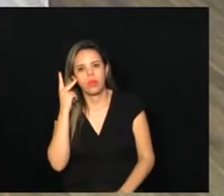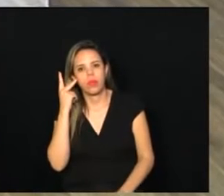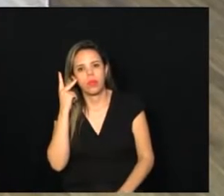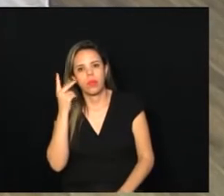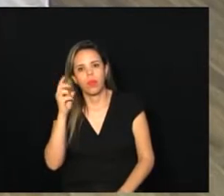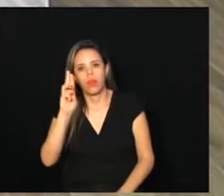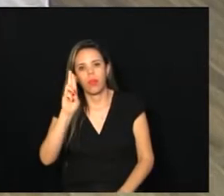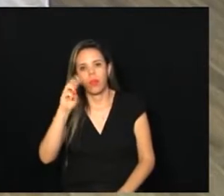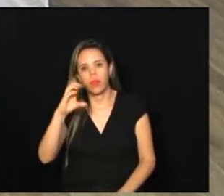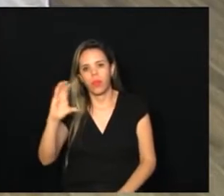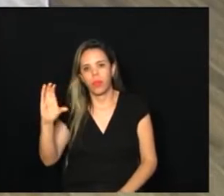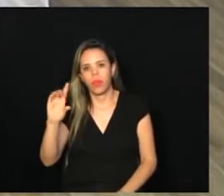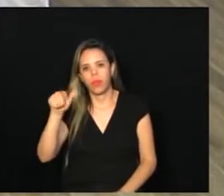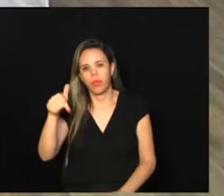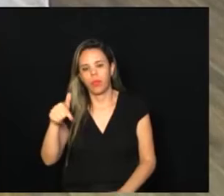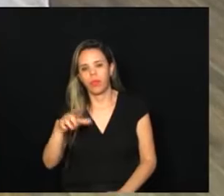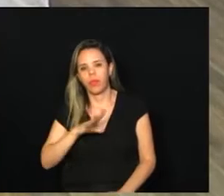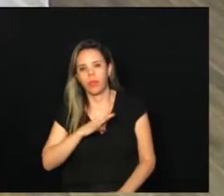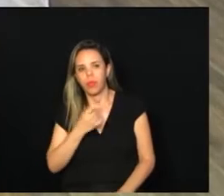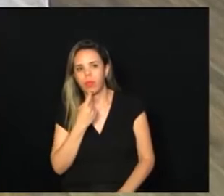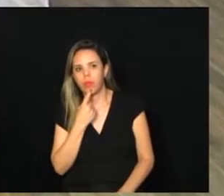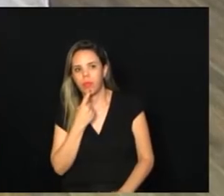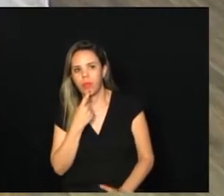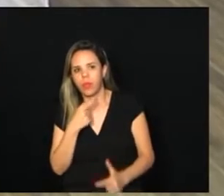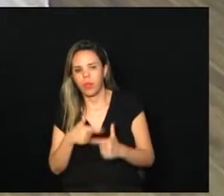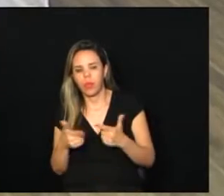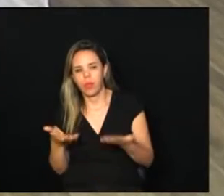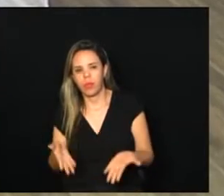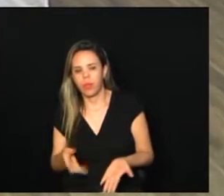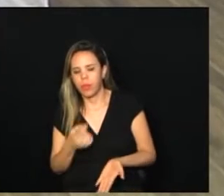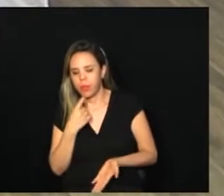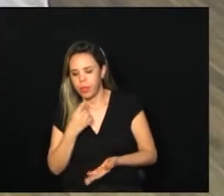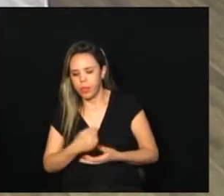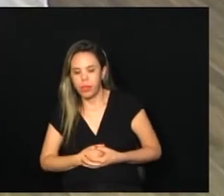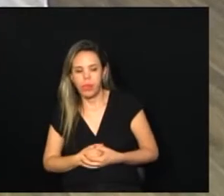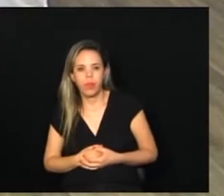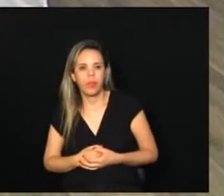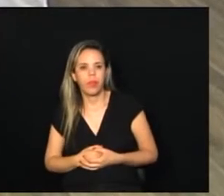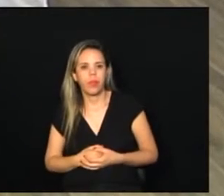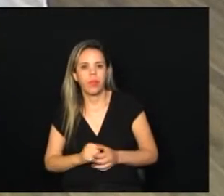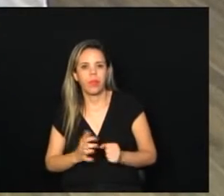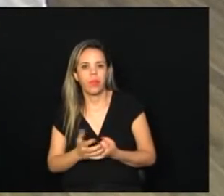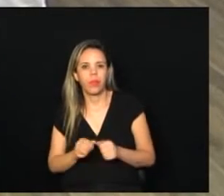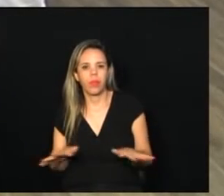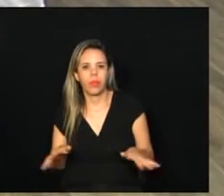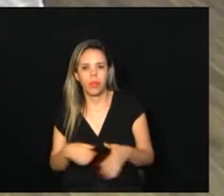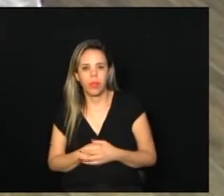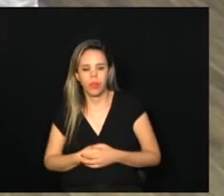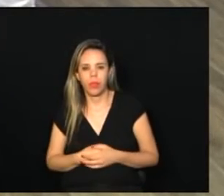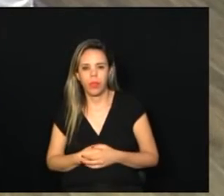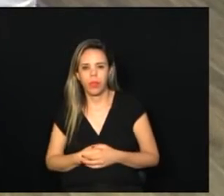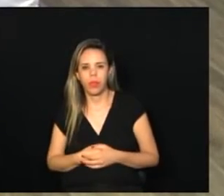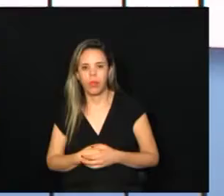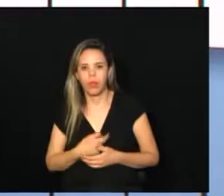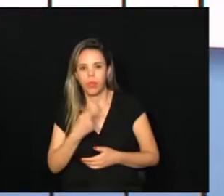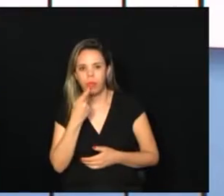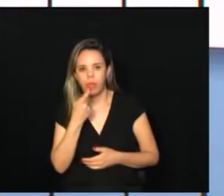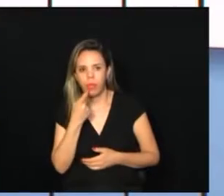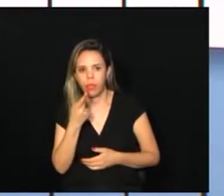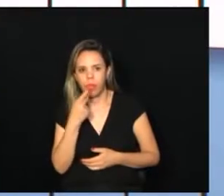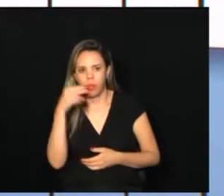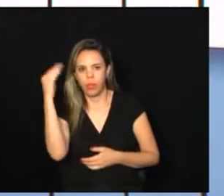região metropolitana e depois a situação da cidade de Campinas nesta pandemia. Olha, quando a gente fala